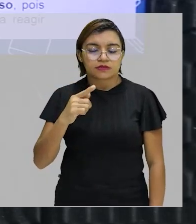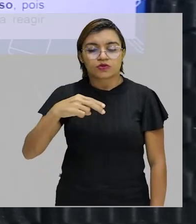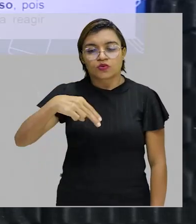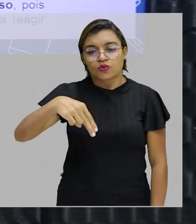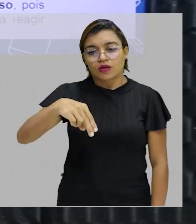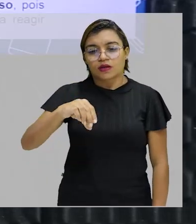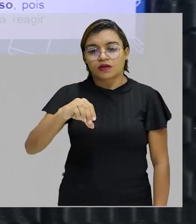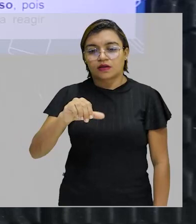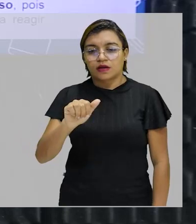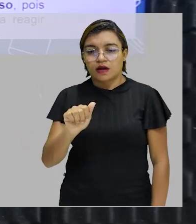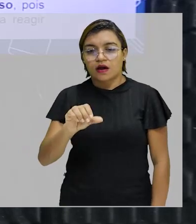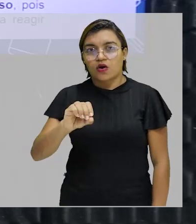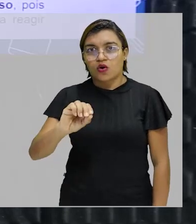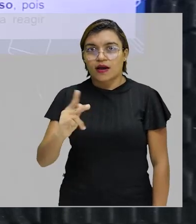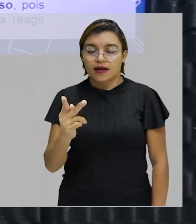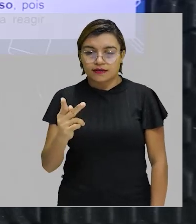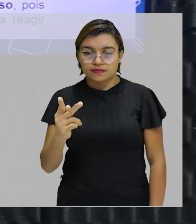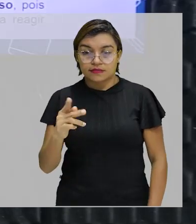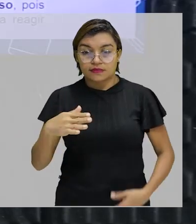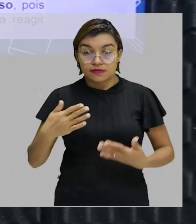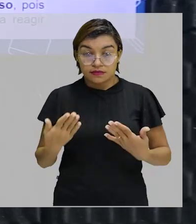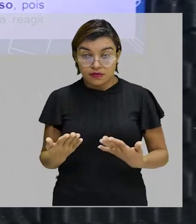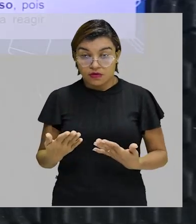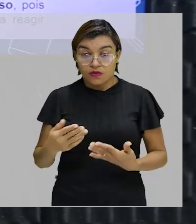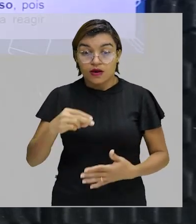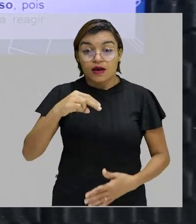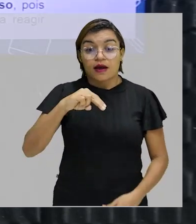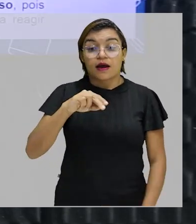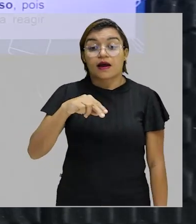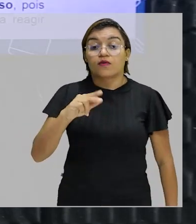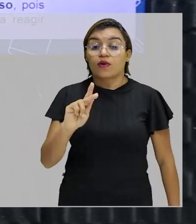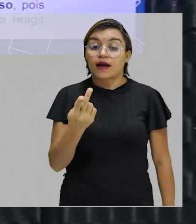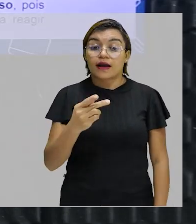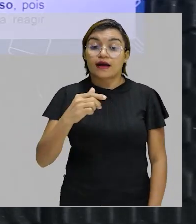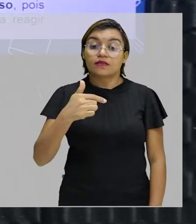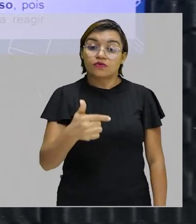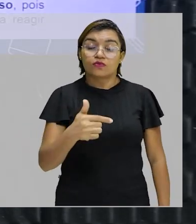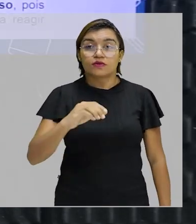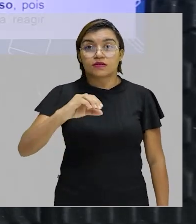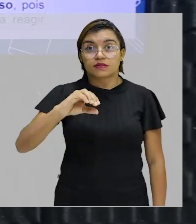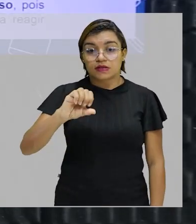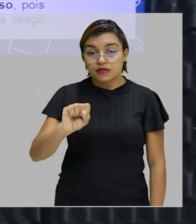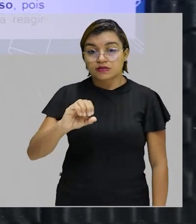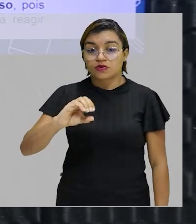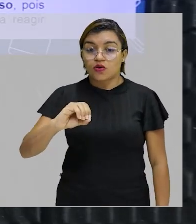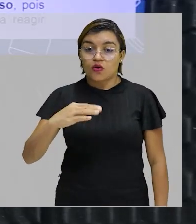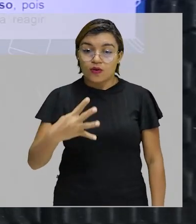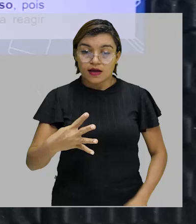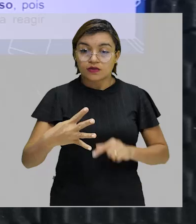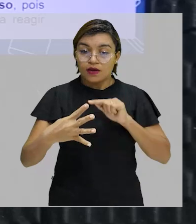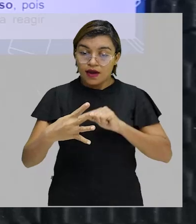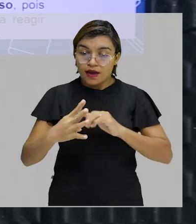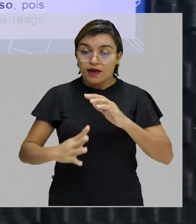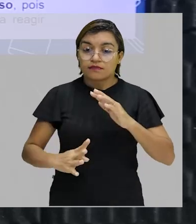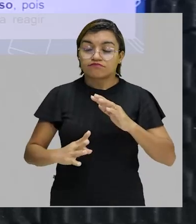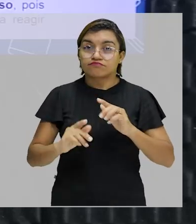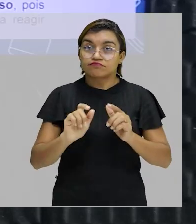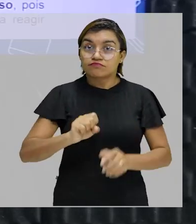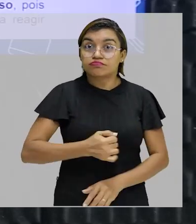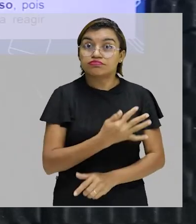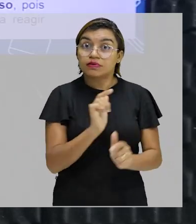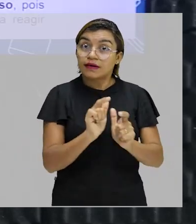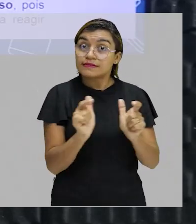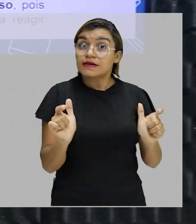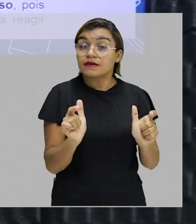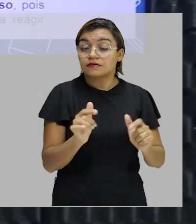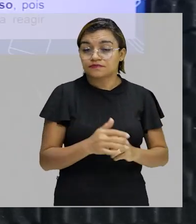neste problema o H2SO4 é o reagente em excesso, pois seus 147